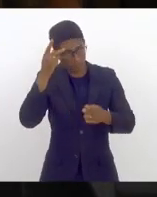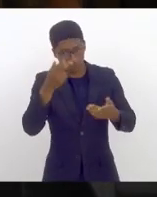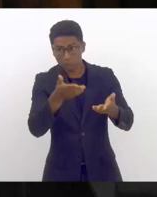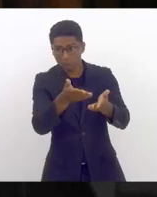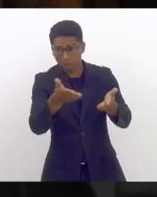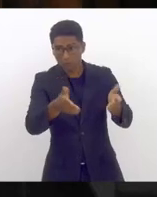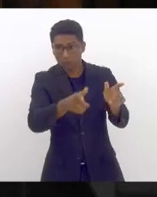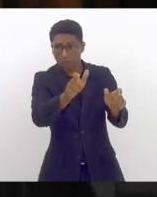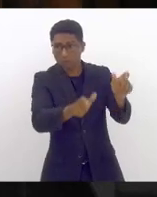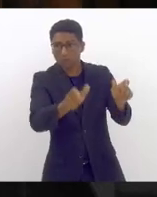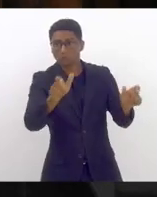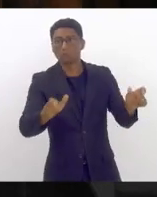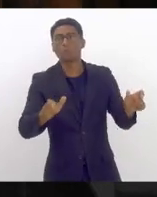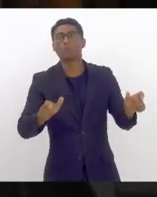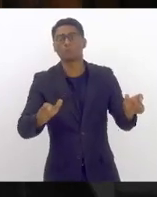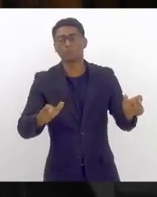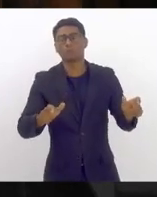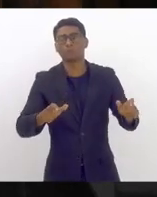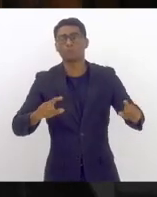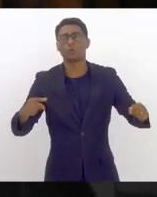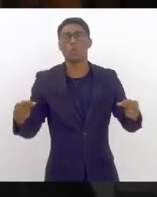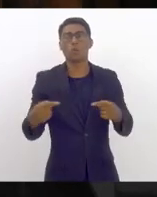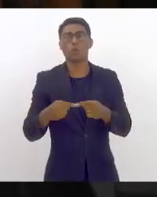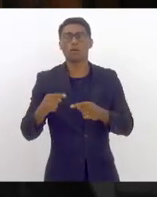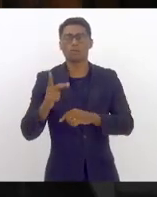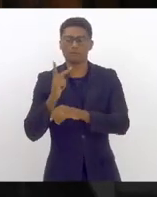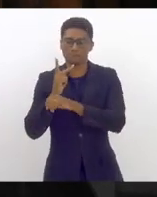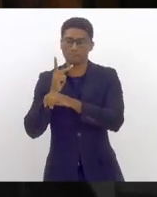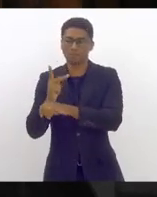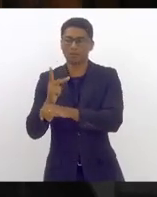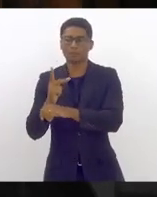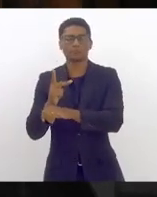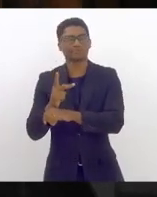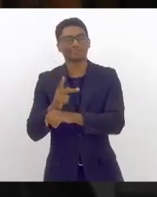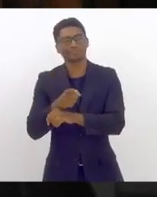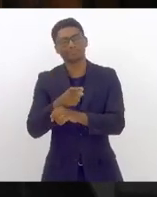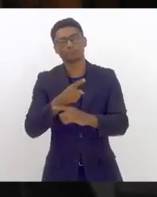à essência dessa comenda, elas